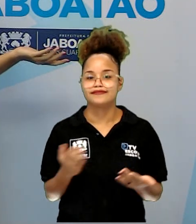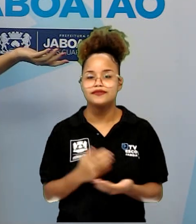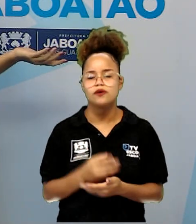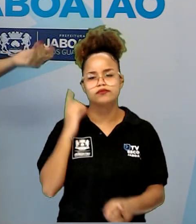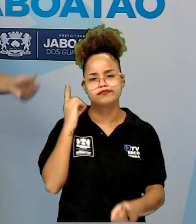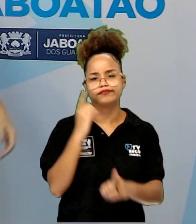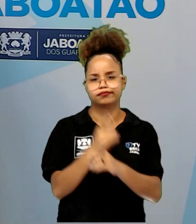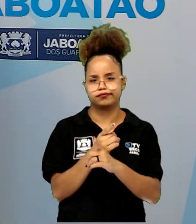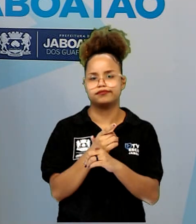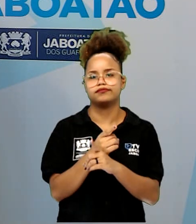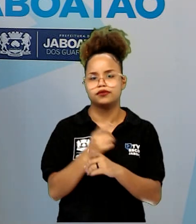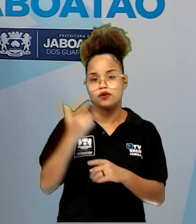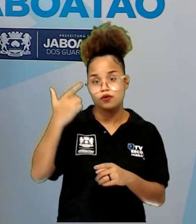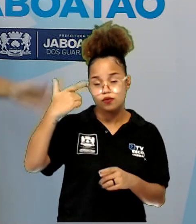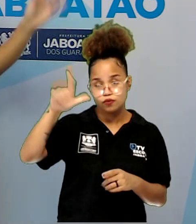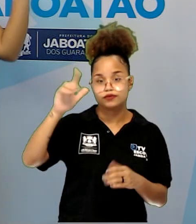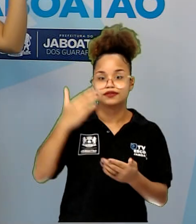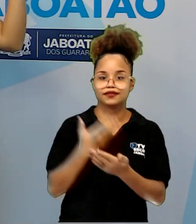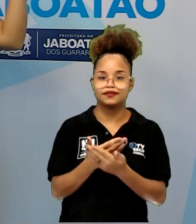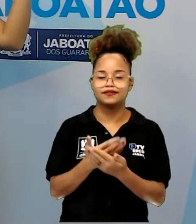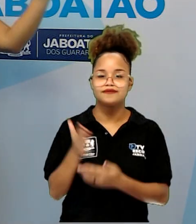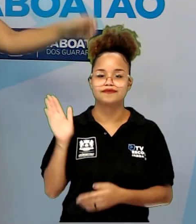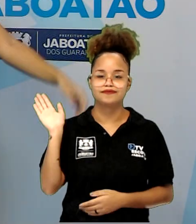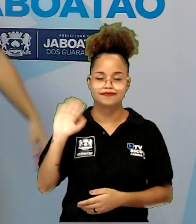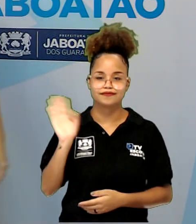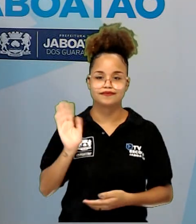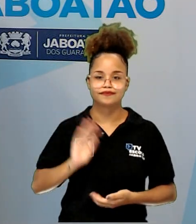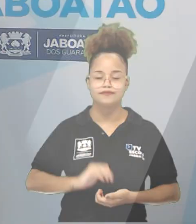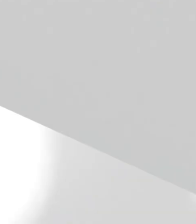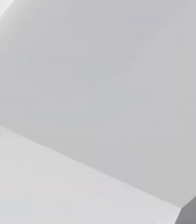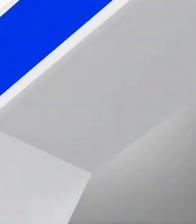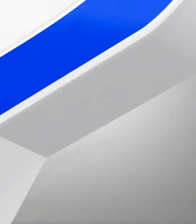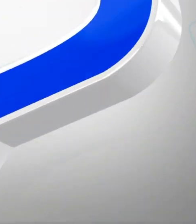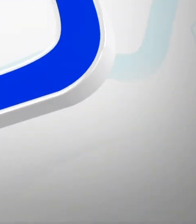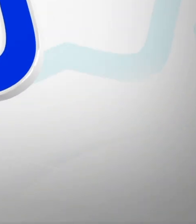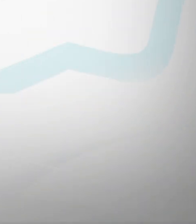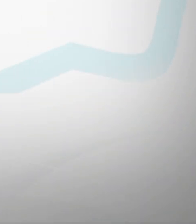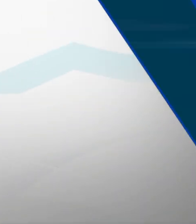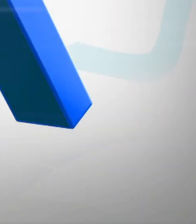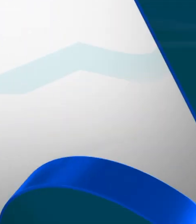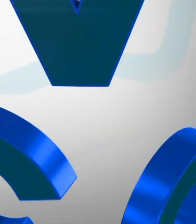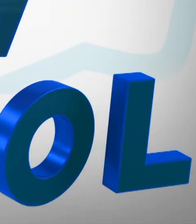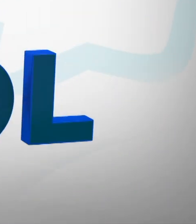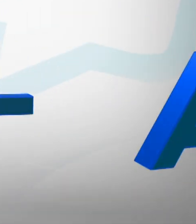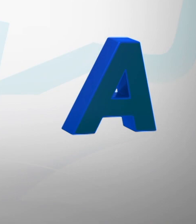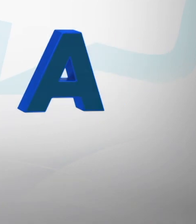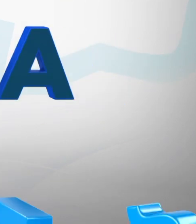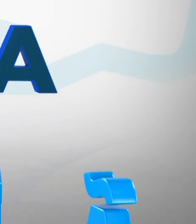encontramos na nossa próxima aula. Tchau, pessoal!